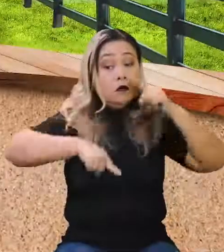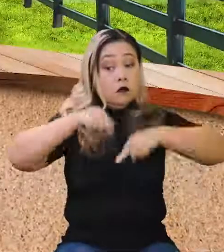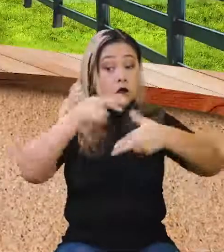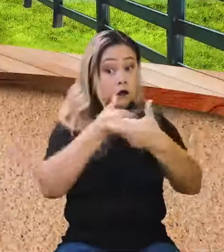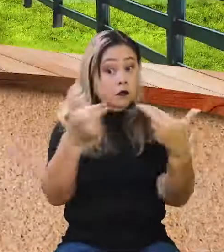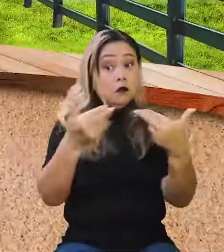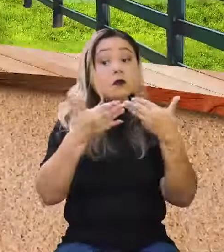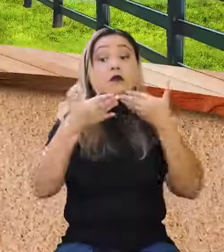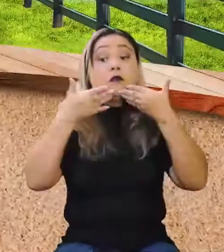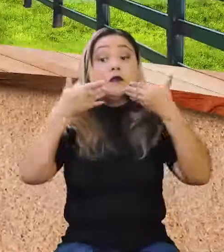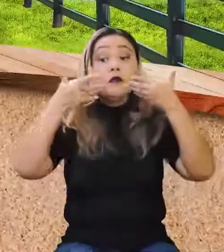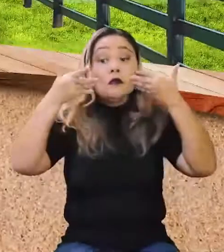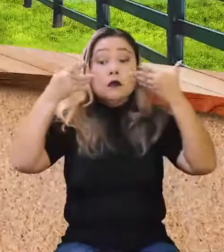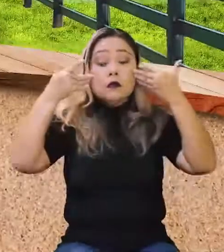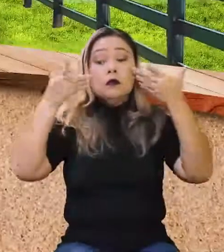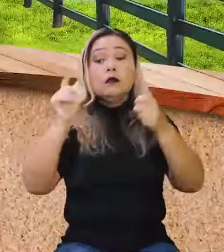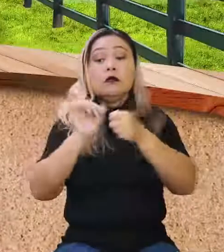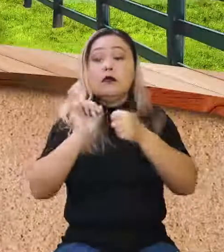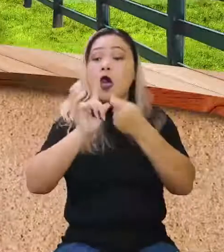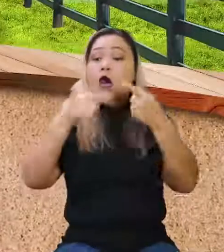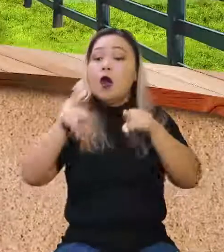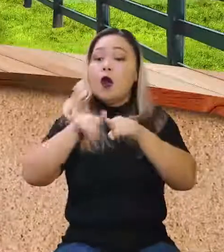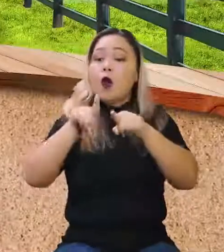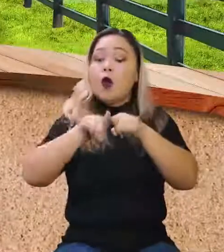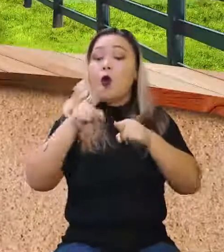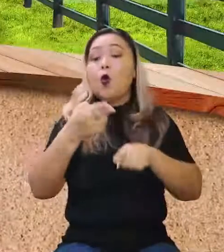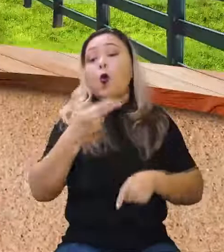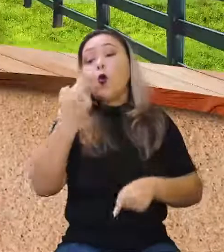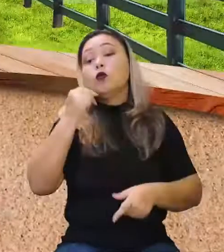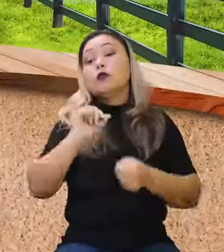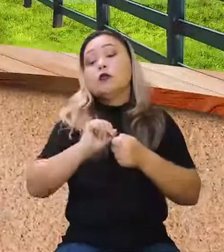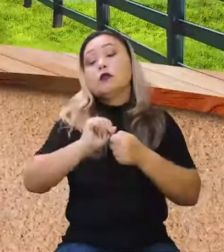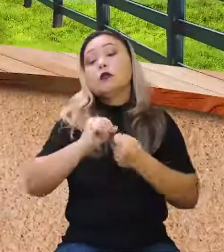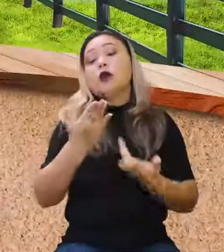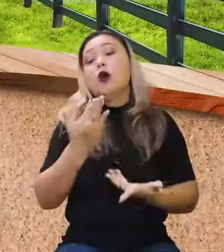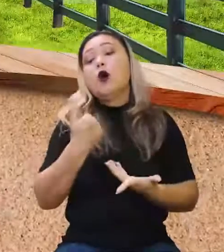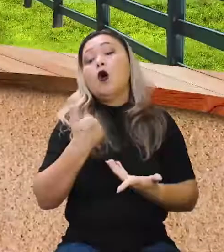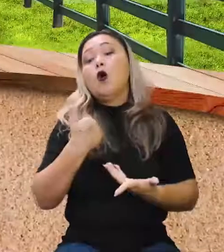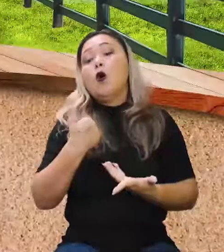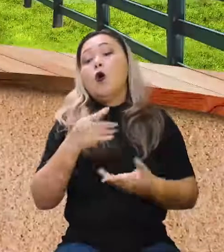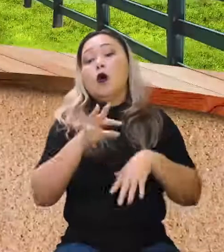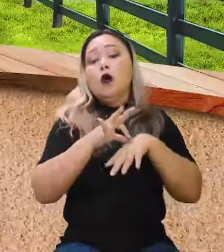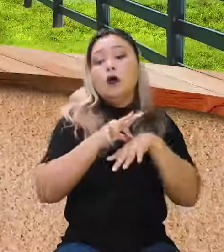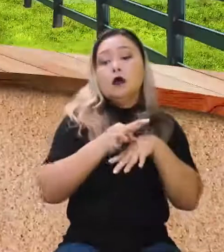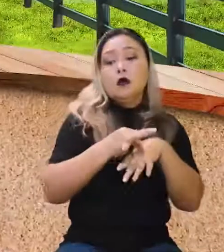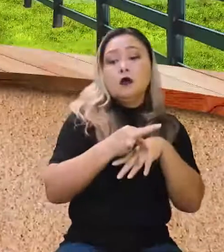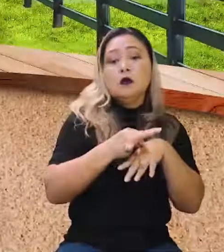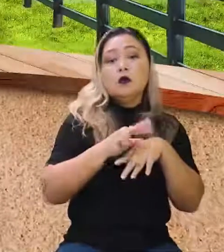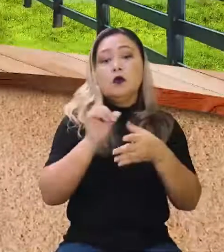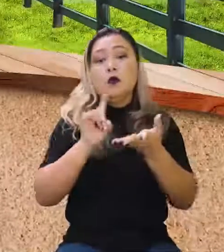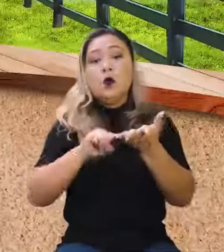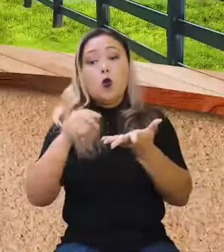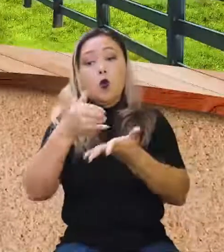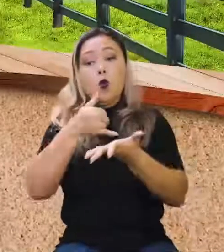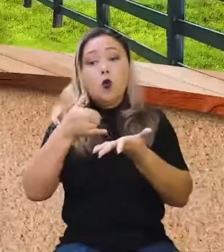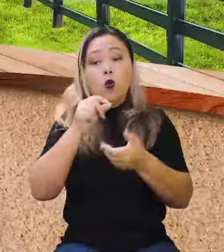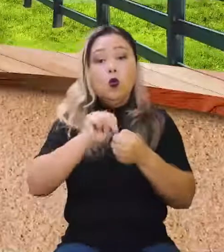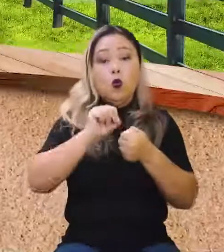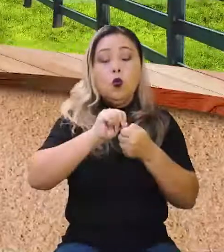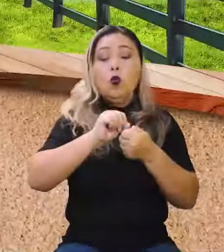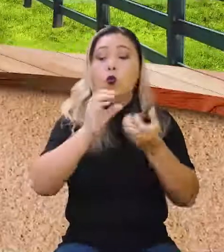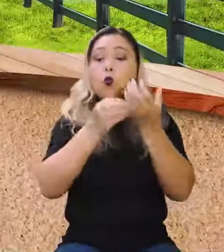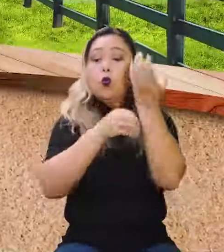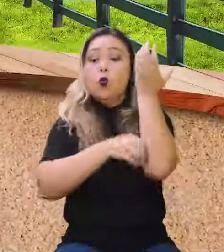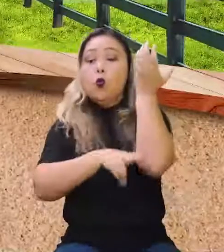cosméticos, né? Quando eu falo para alimentação, nutrição humana, que aí envolve a carne, envolve o óleo, envolve